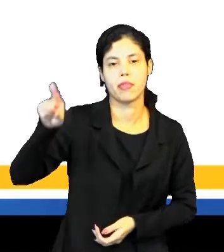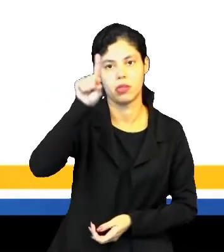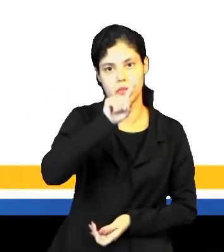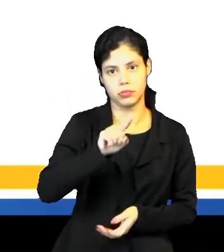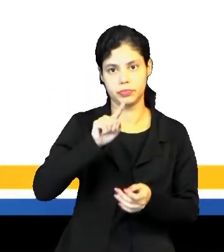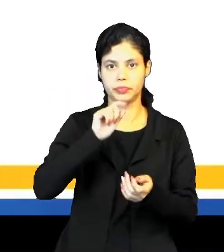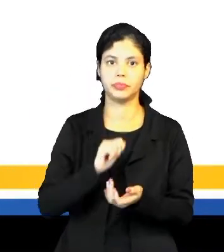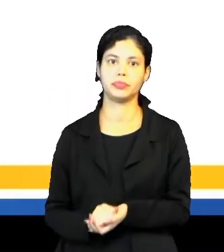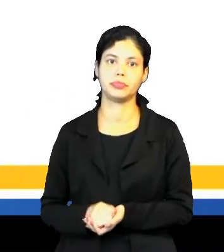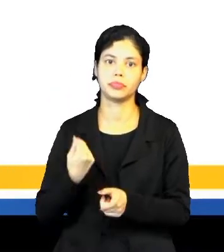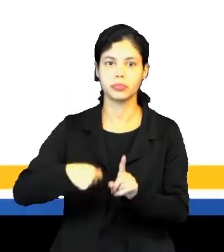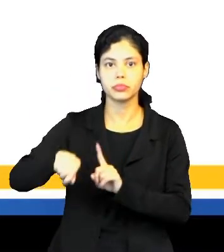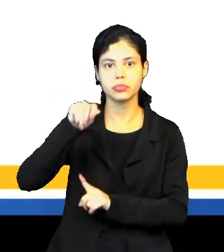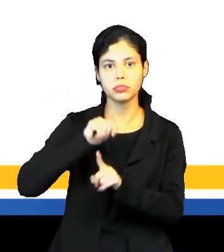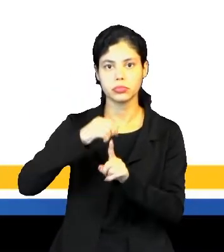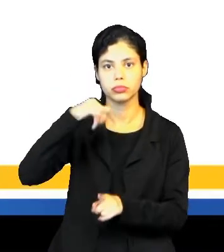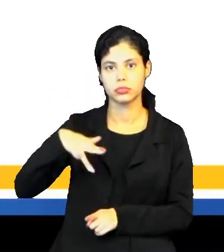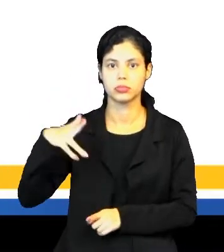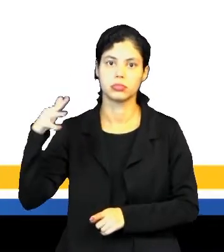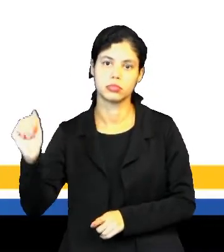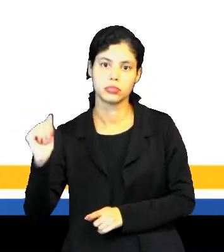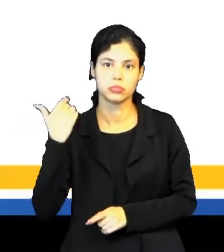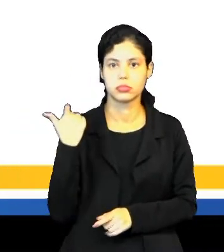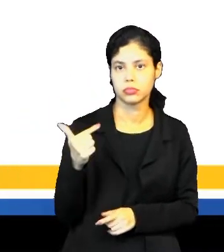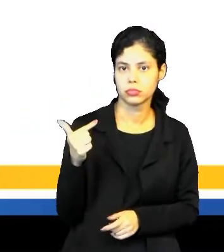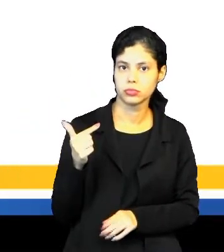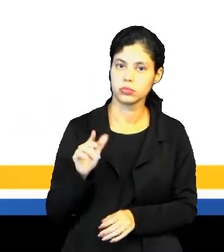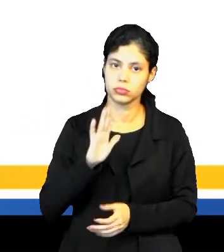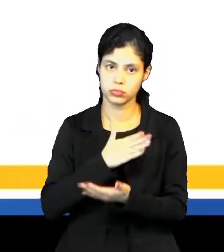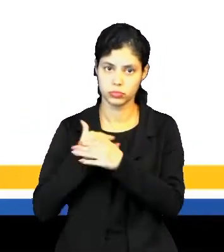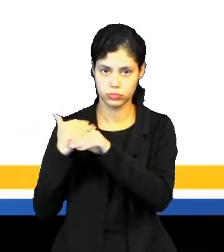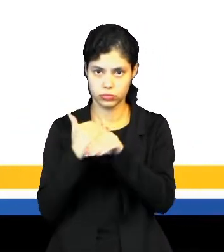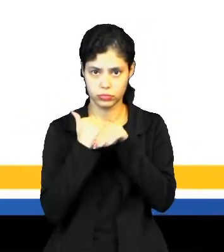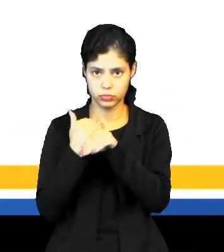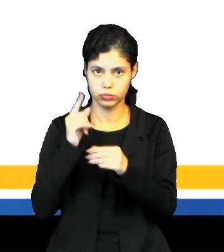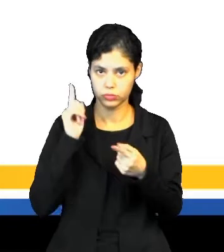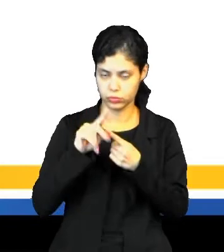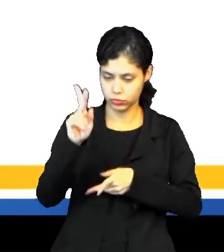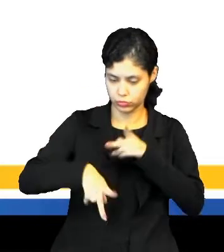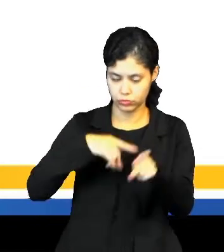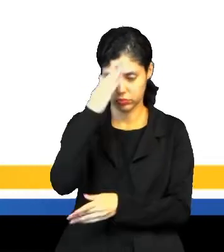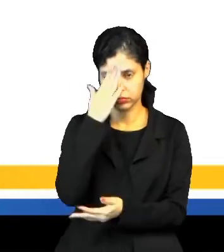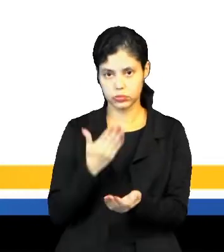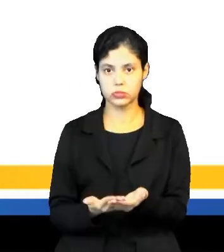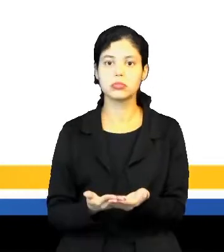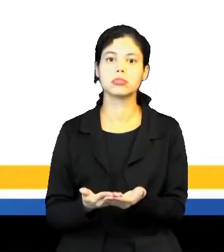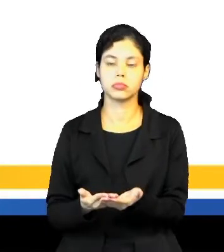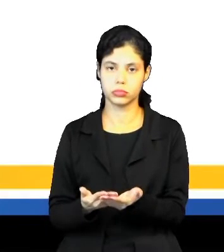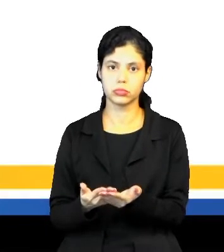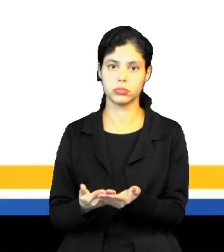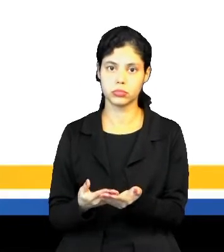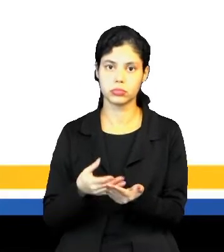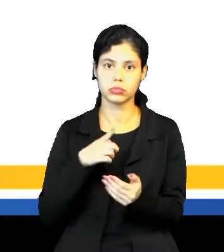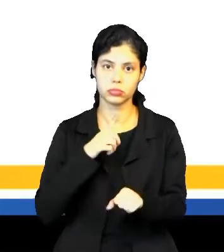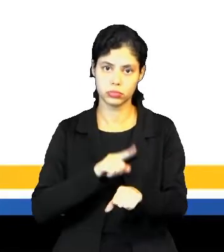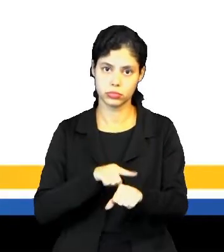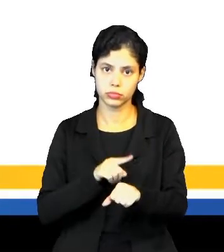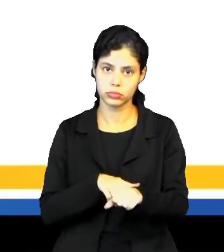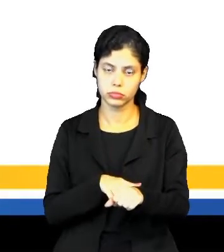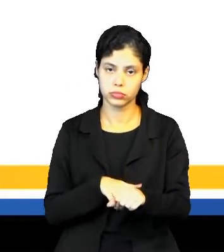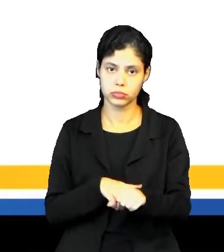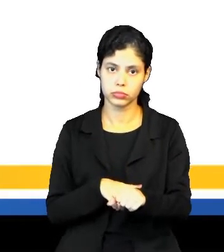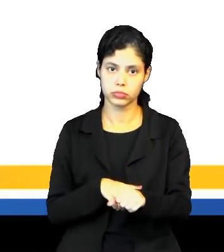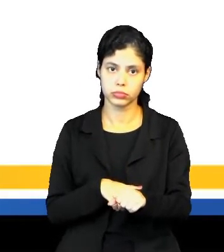seguida pelo calendário maia e asteca não é linear, pois esses povos acreditavam que numa